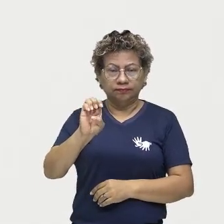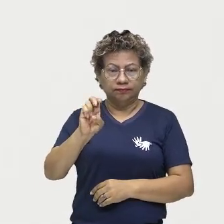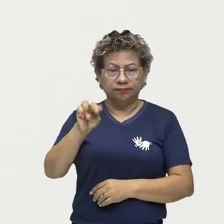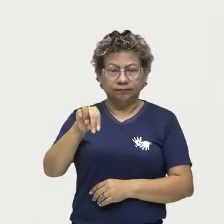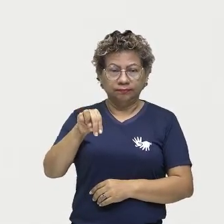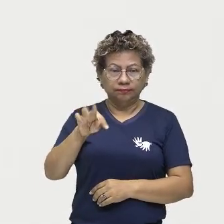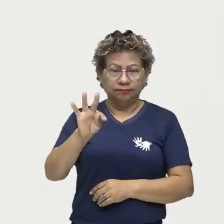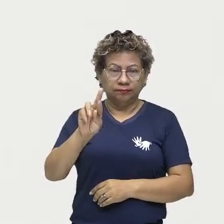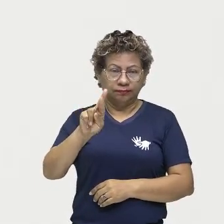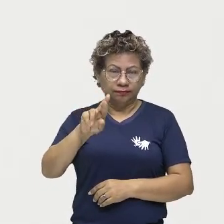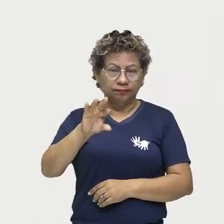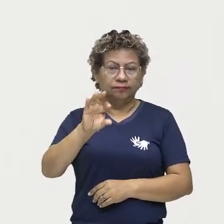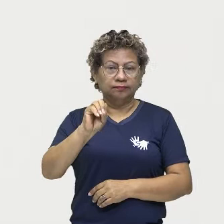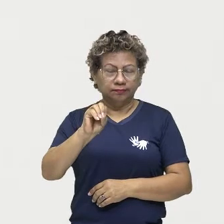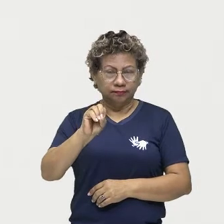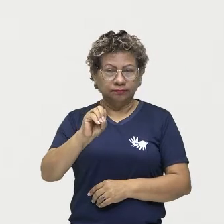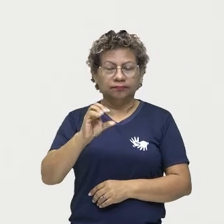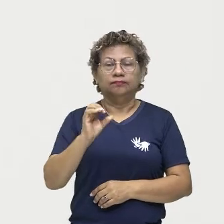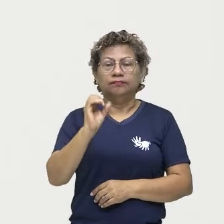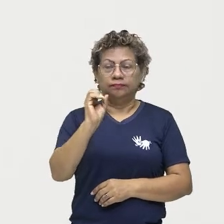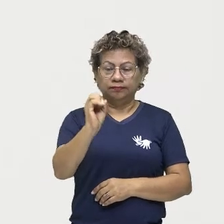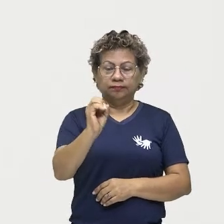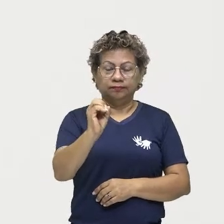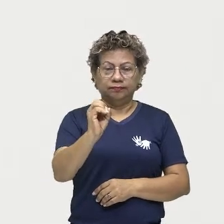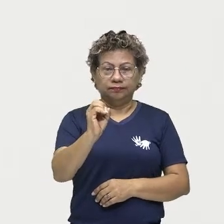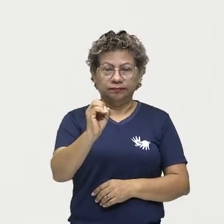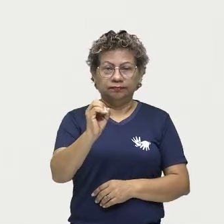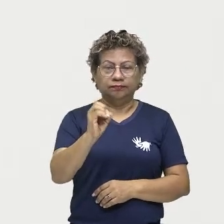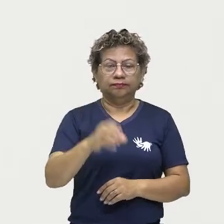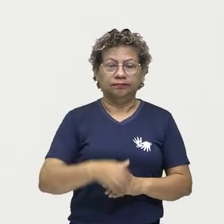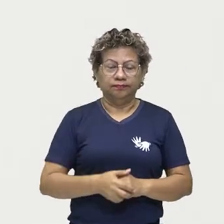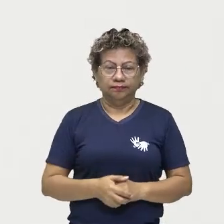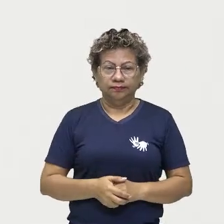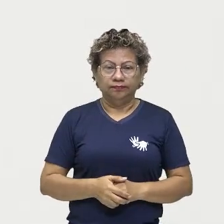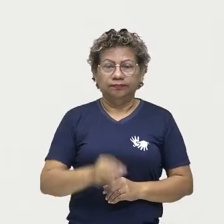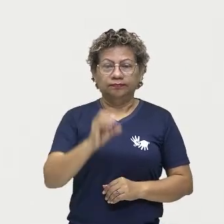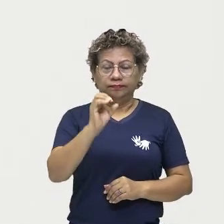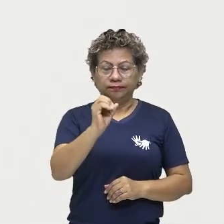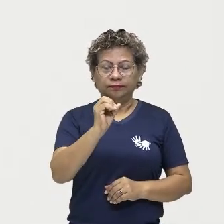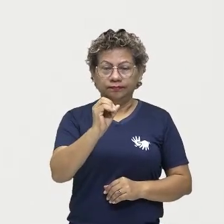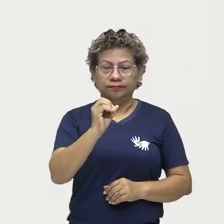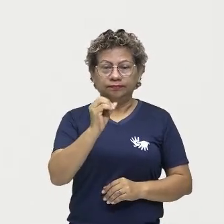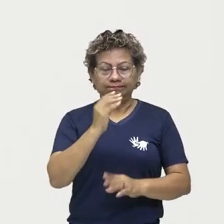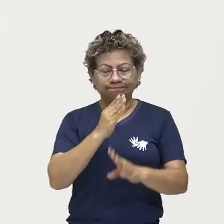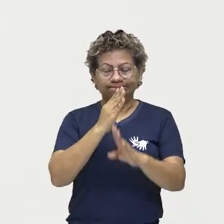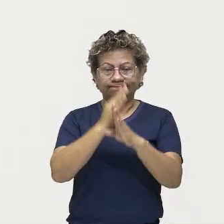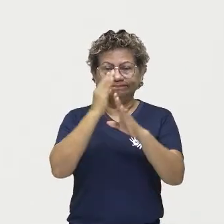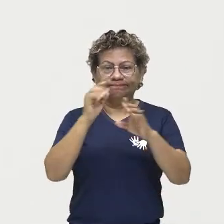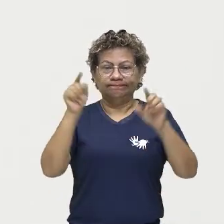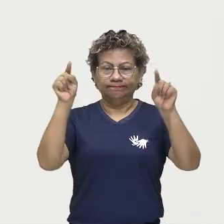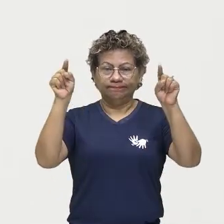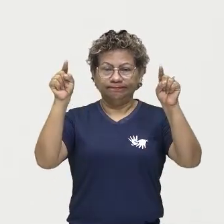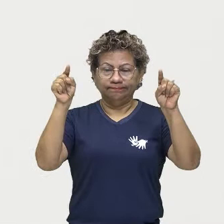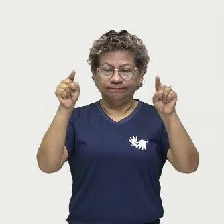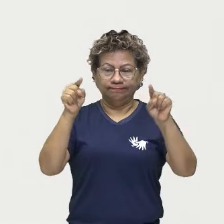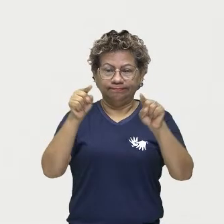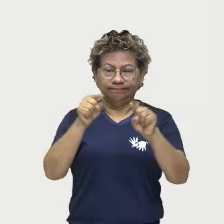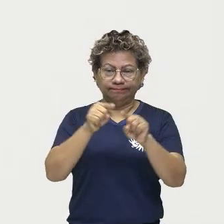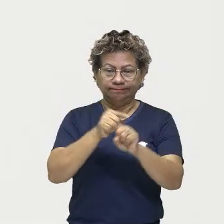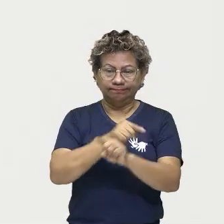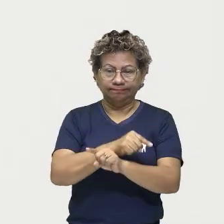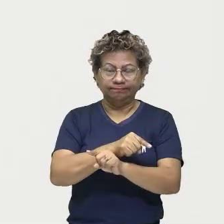Então, nós já vimos o incentro, né, que é o ponto de interseção, né,